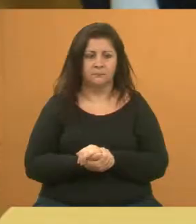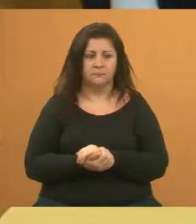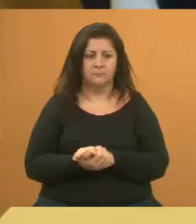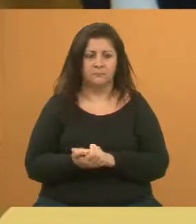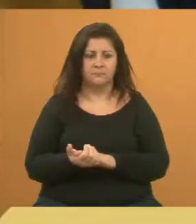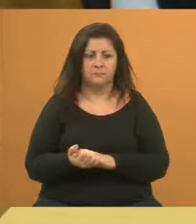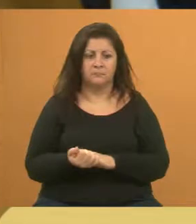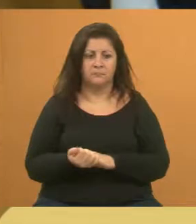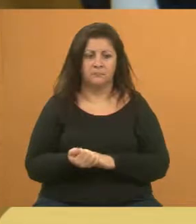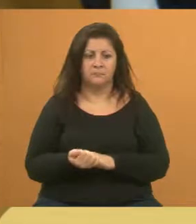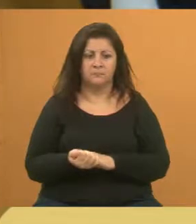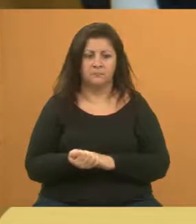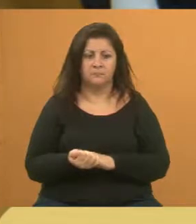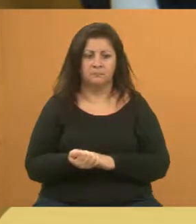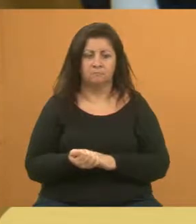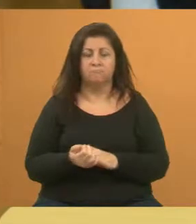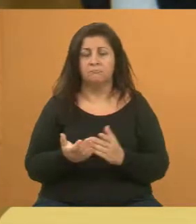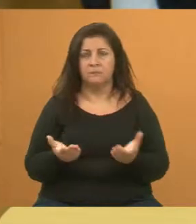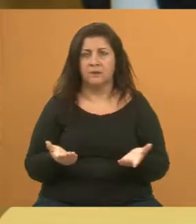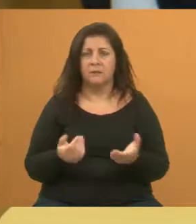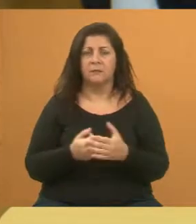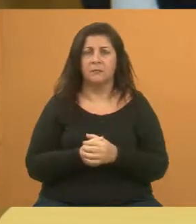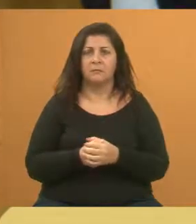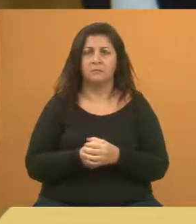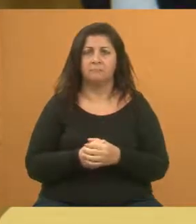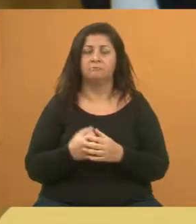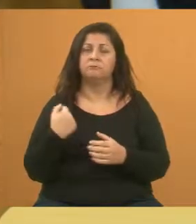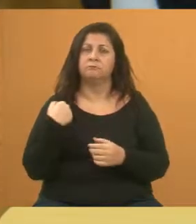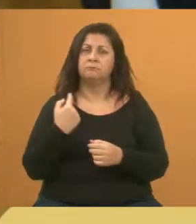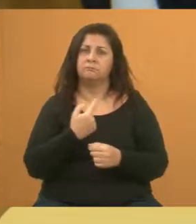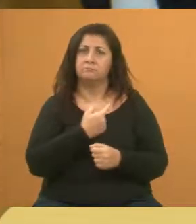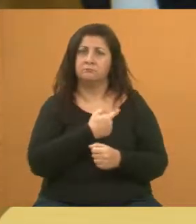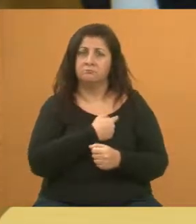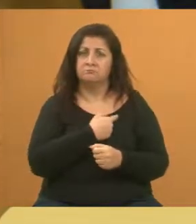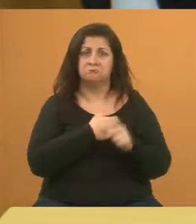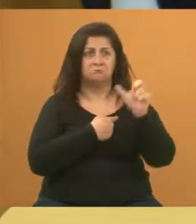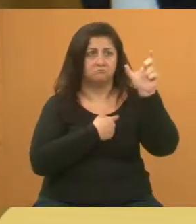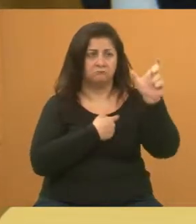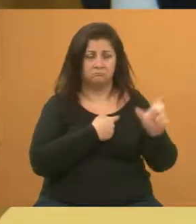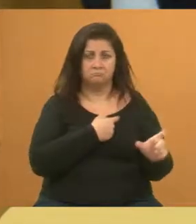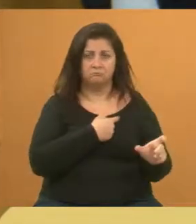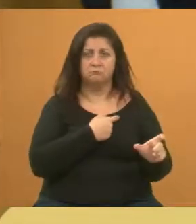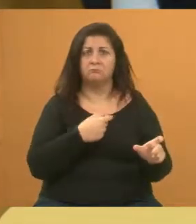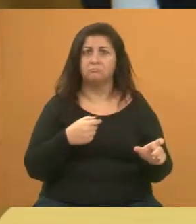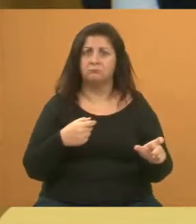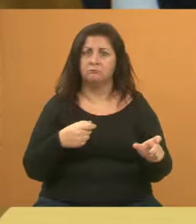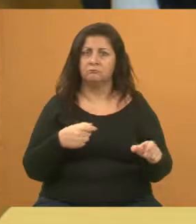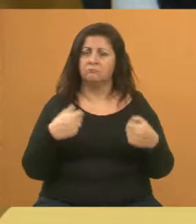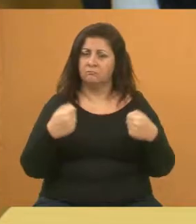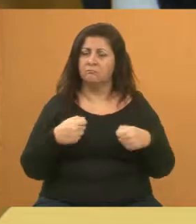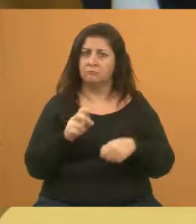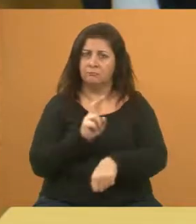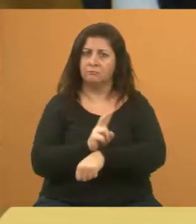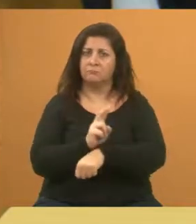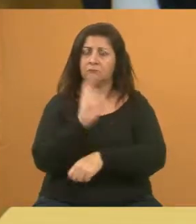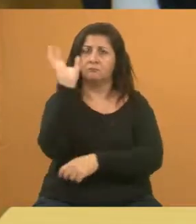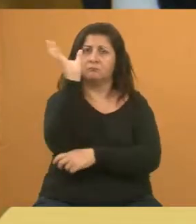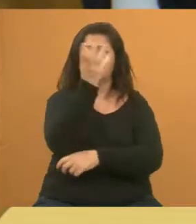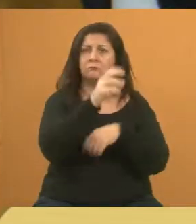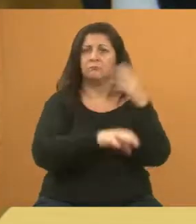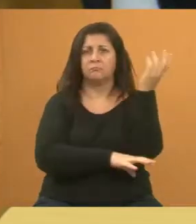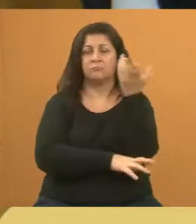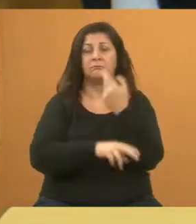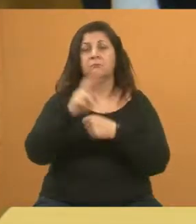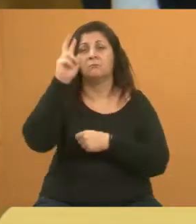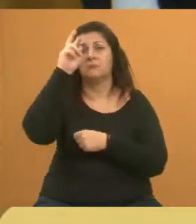Bom, acho que acabou os slides. É isso, eu acho que nós, como seres humanos, também temos que cuidar do meio ambiente,